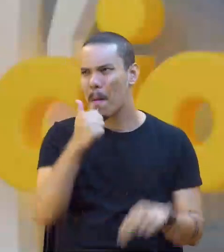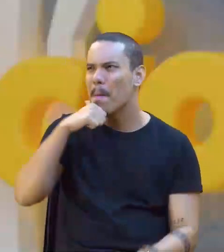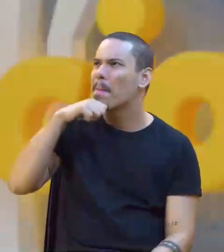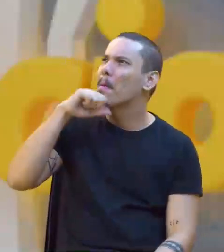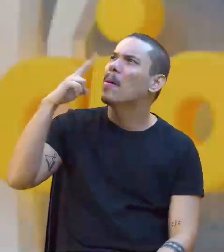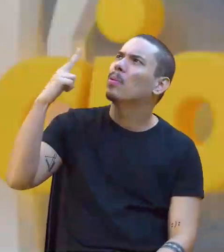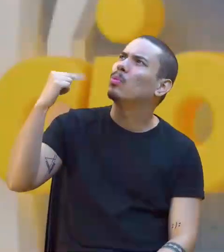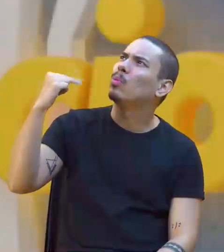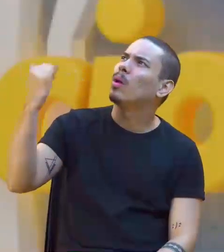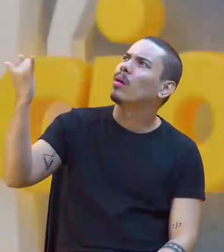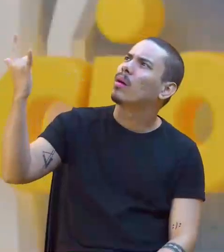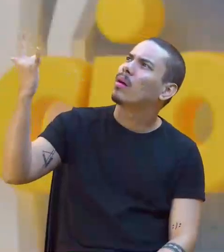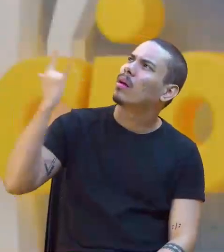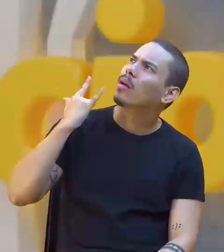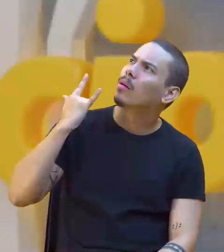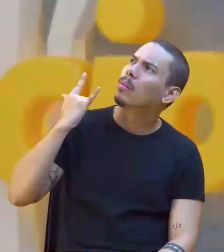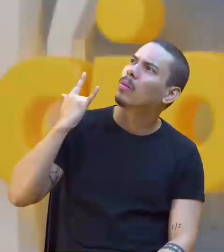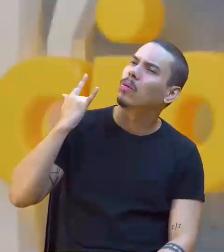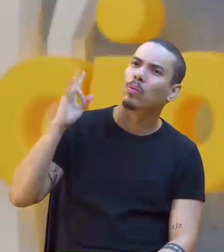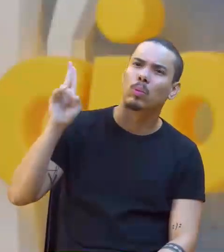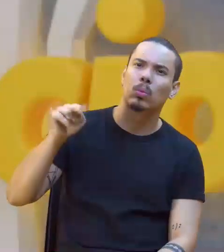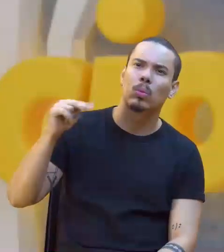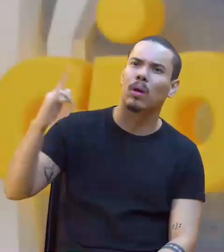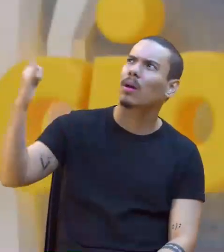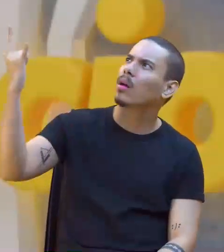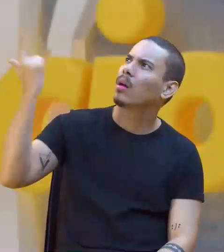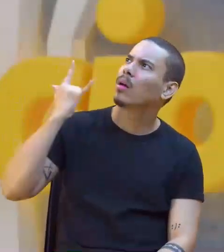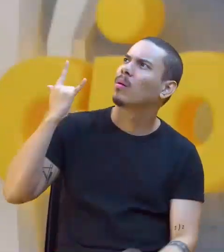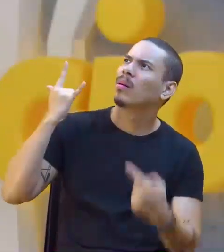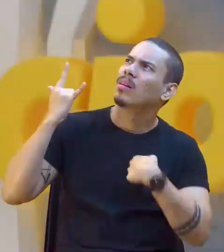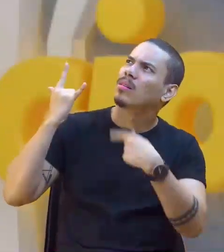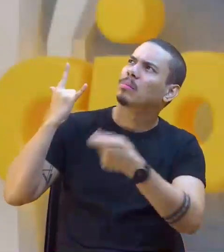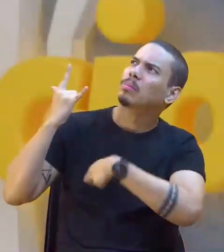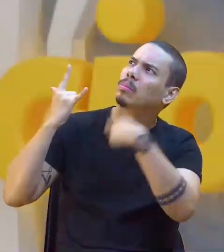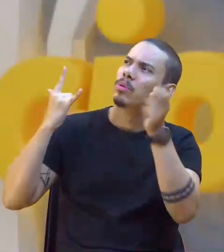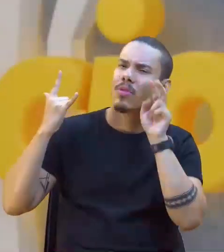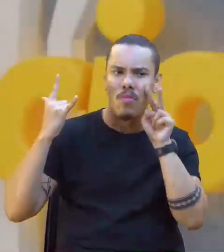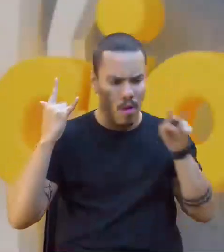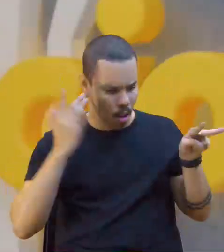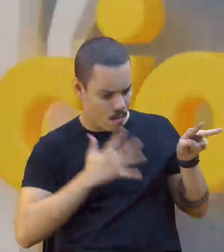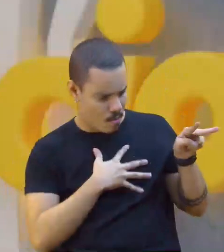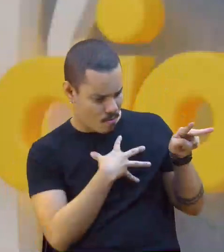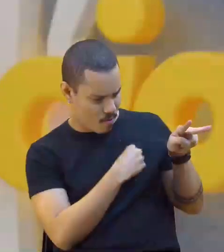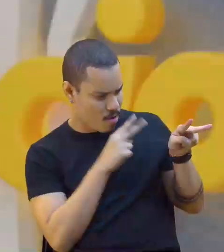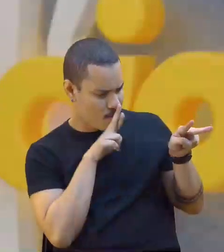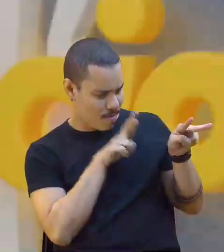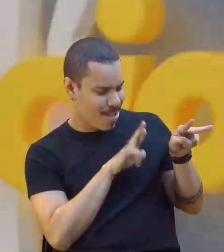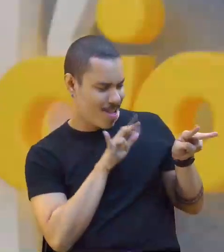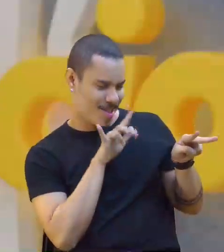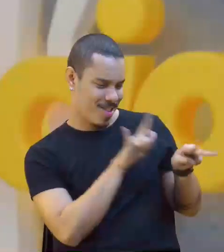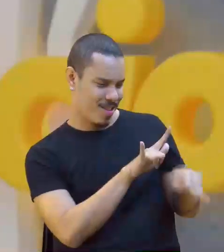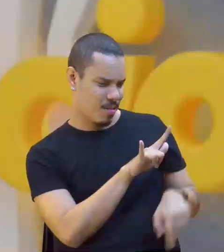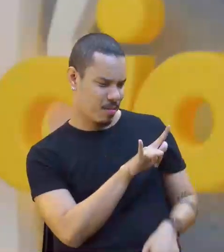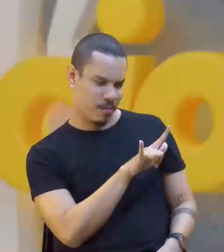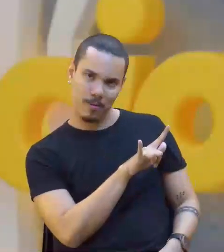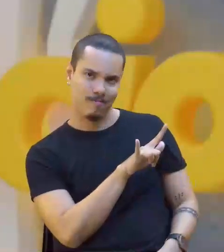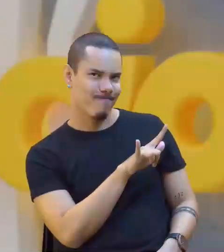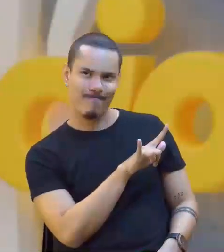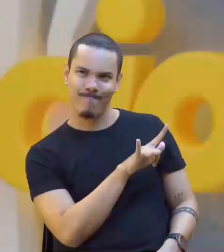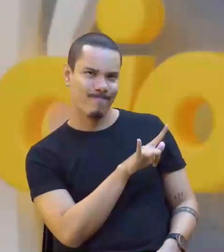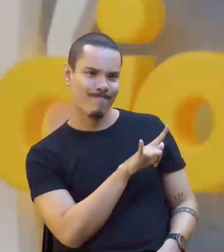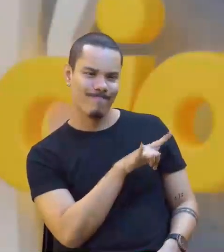te amo, que eu não vou ter a capacidade de olhar no olho do meu filho e dizer eu te amo. Nós